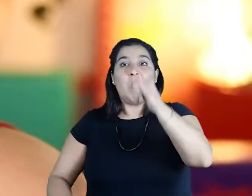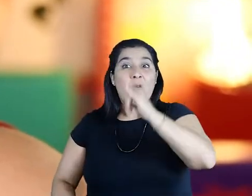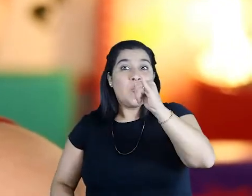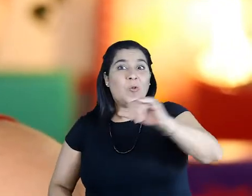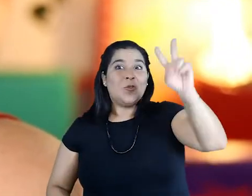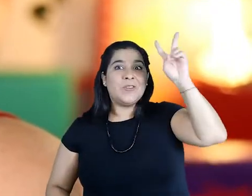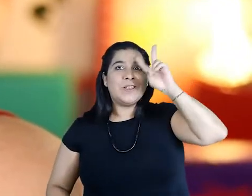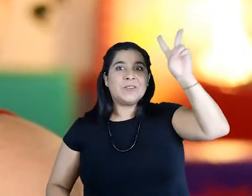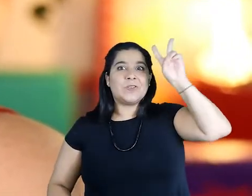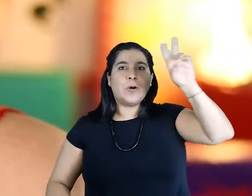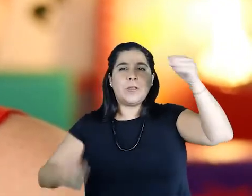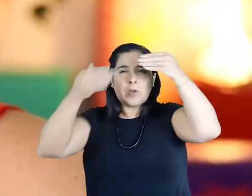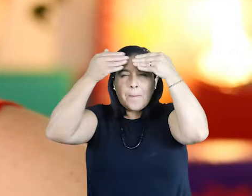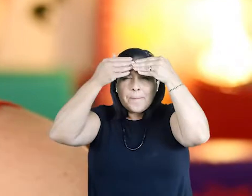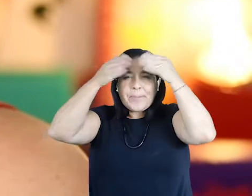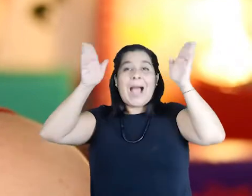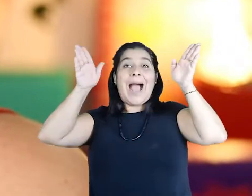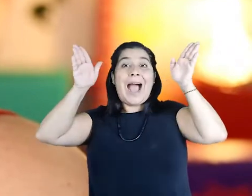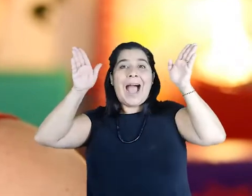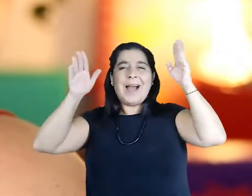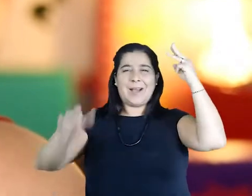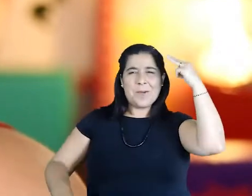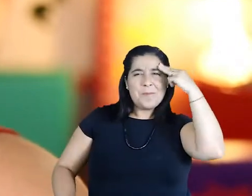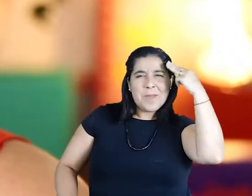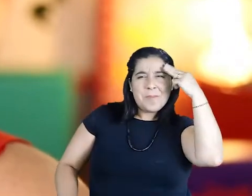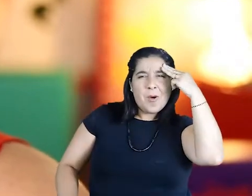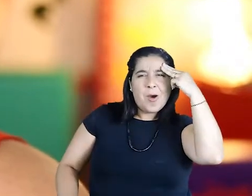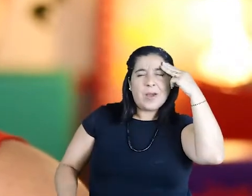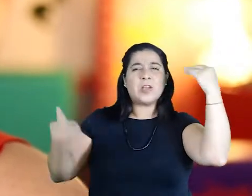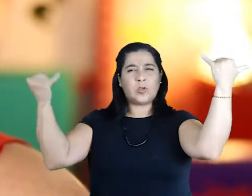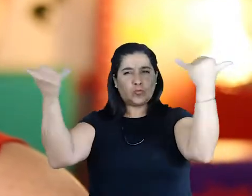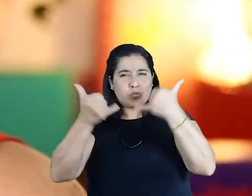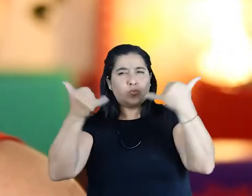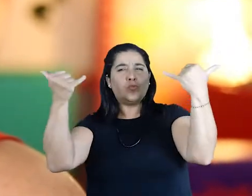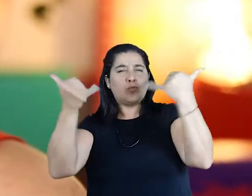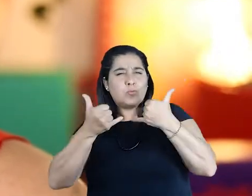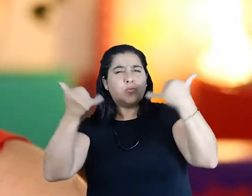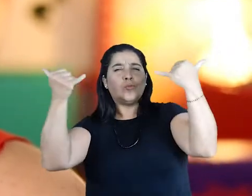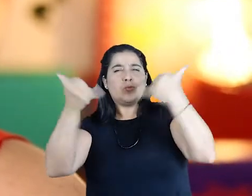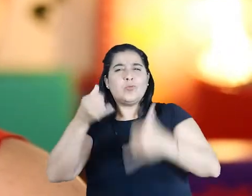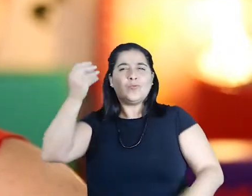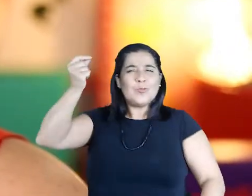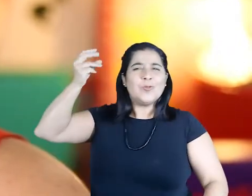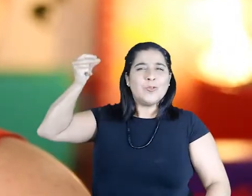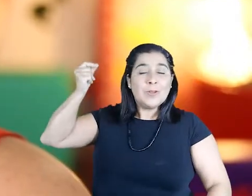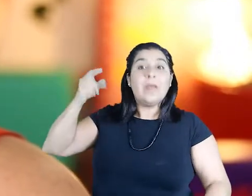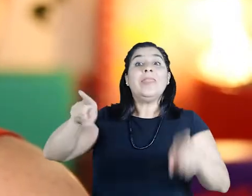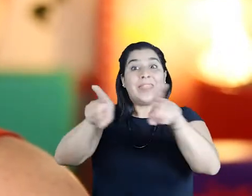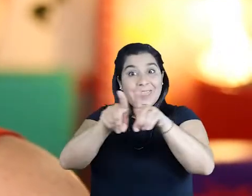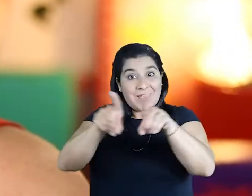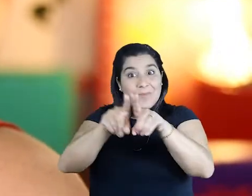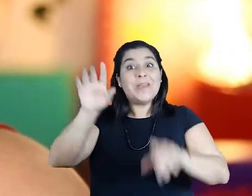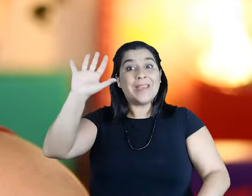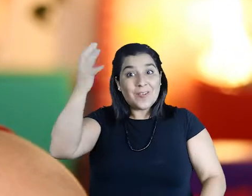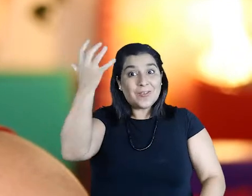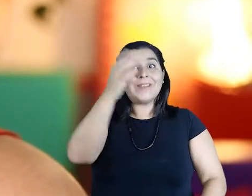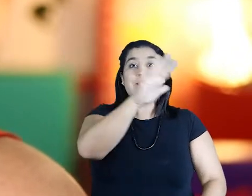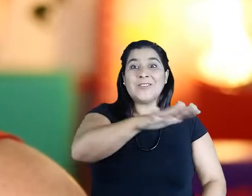de histórias parecidas que a gente tem na memória, que já nos foram contadas, e isso também acontece com as